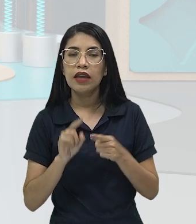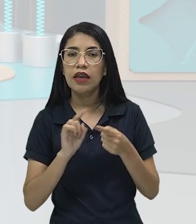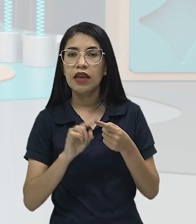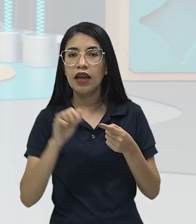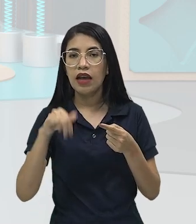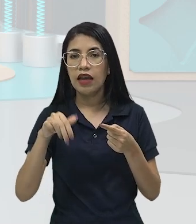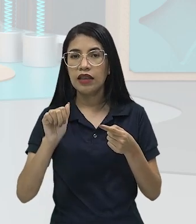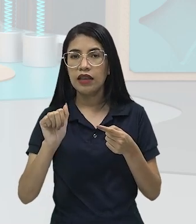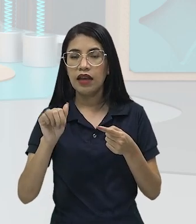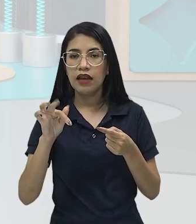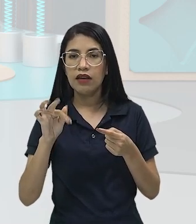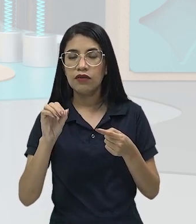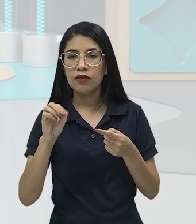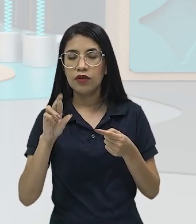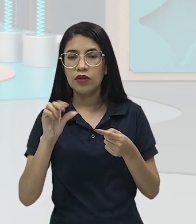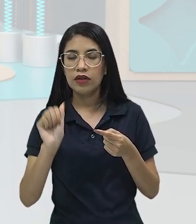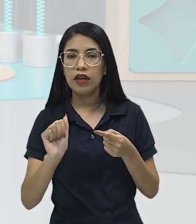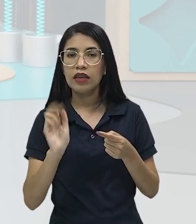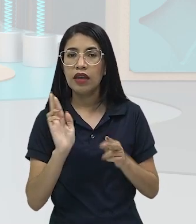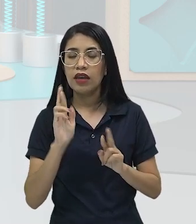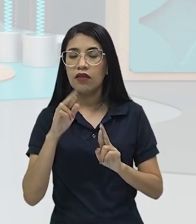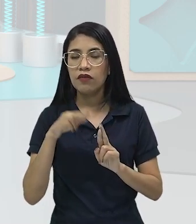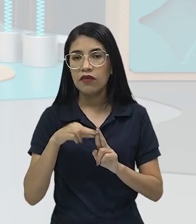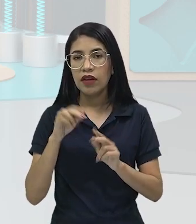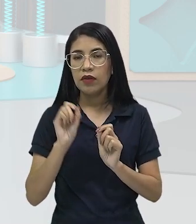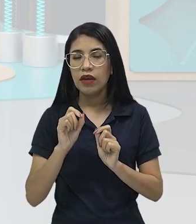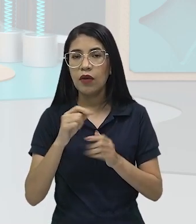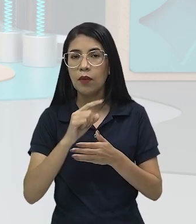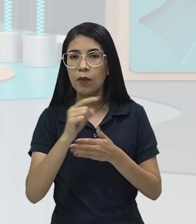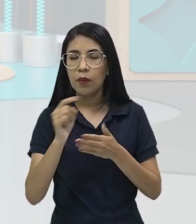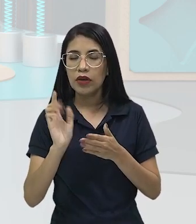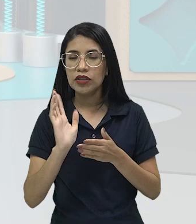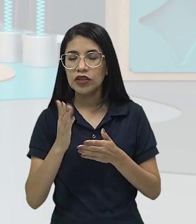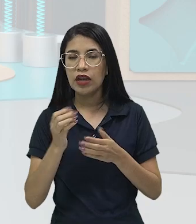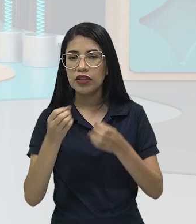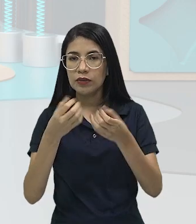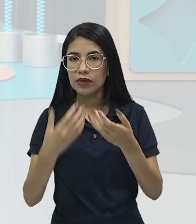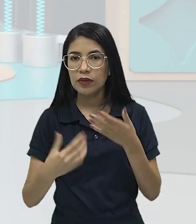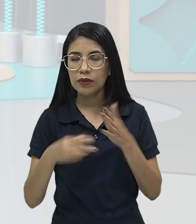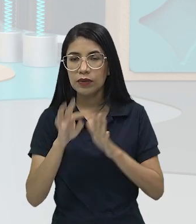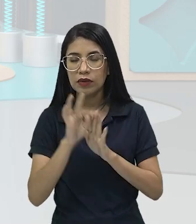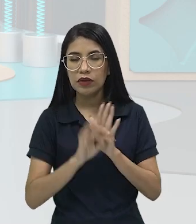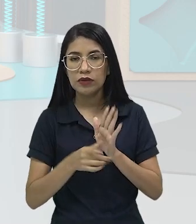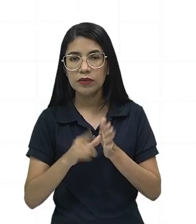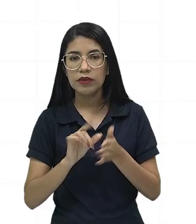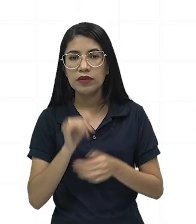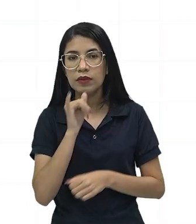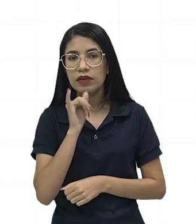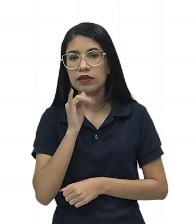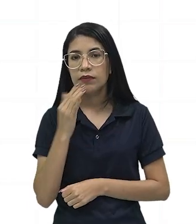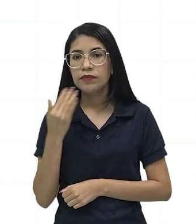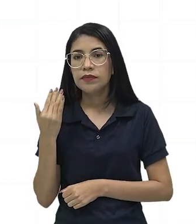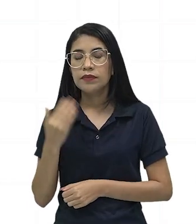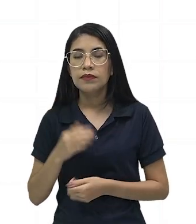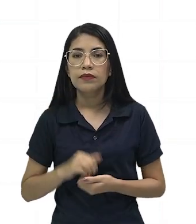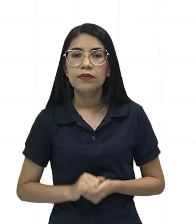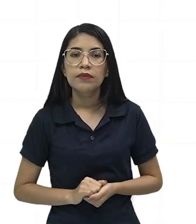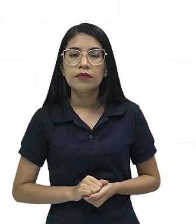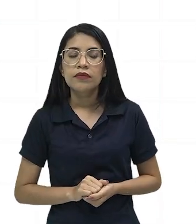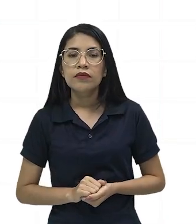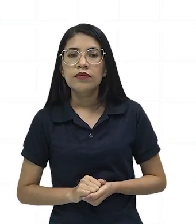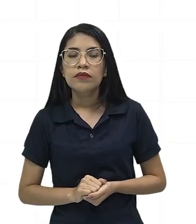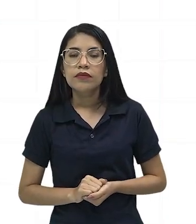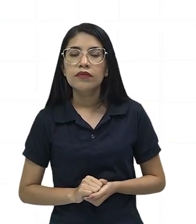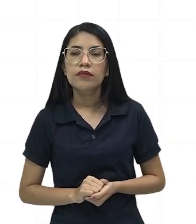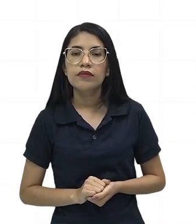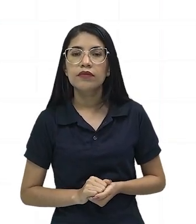anáfora. Fazer referência a um elemento já mencionado. Observem o nosso exemplo.